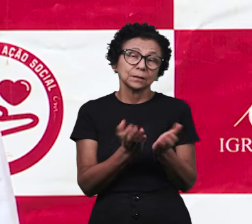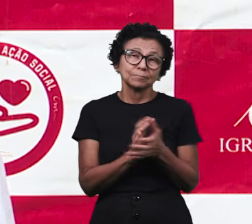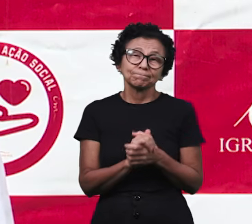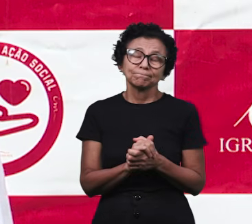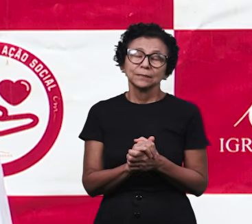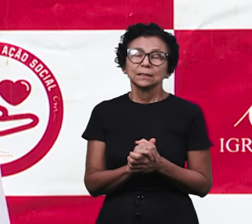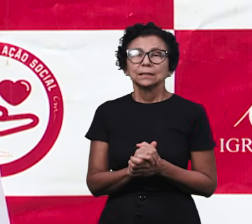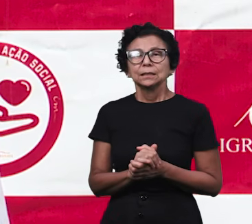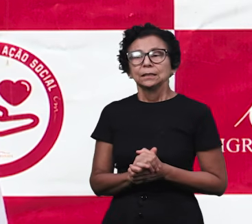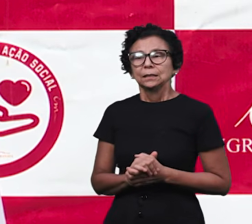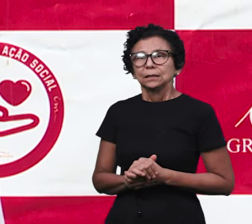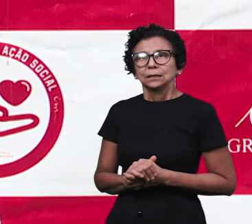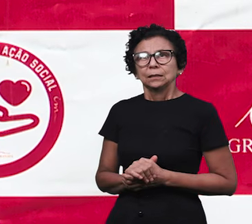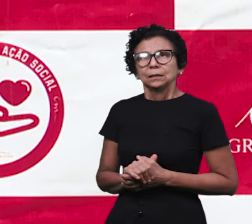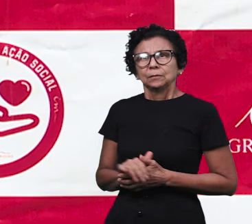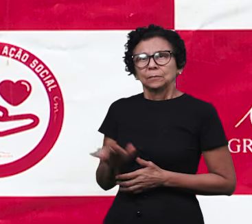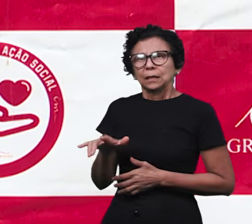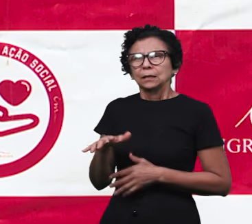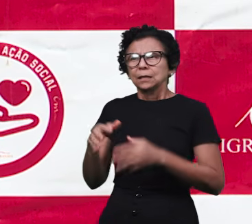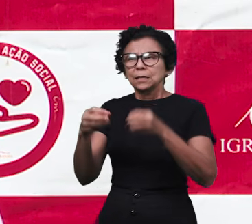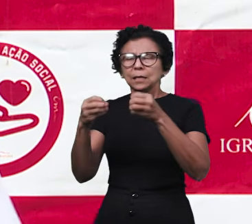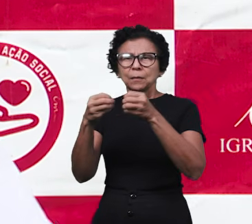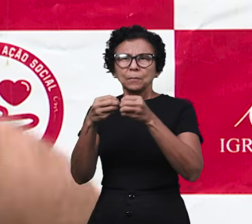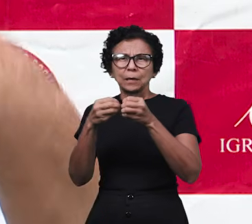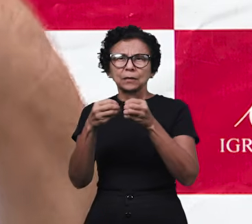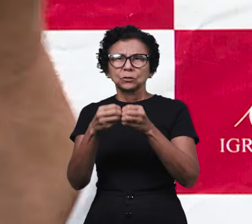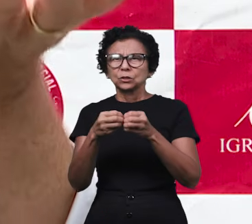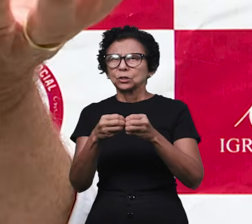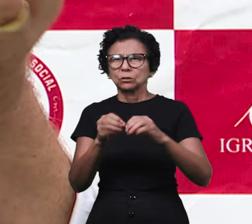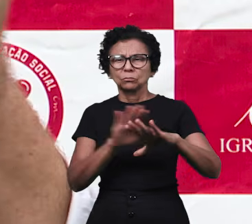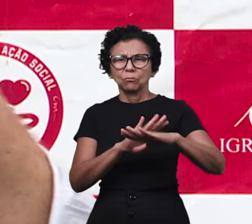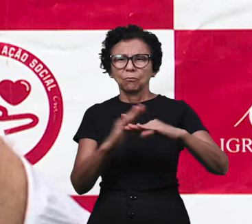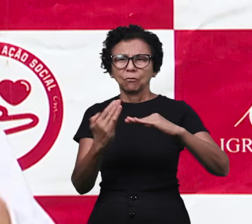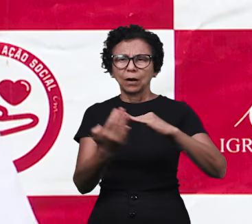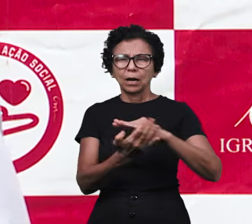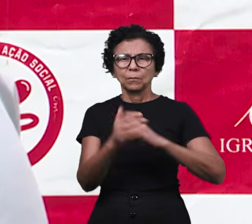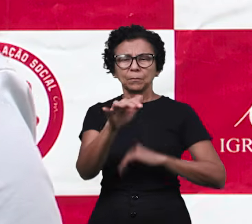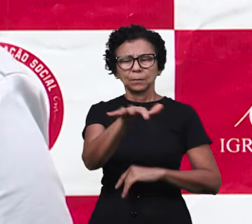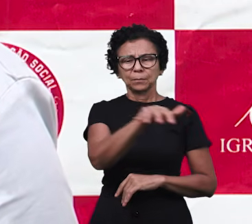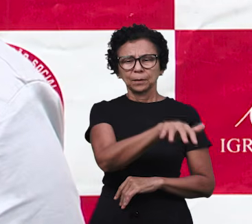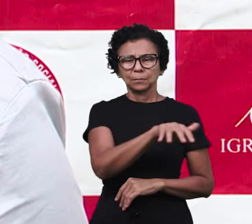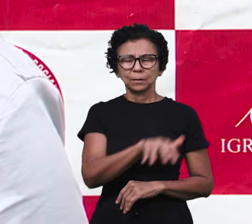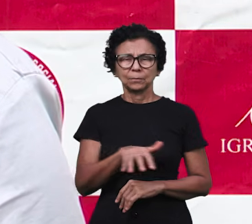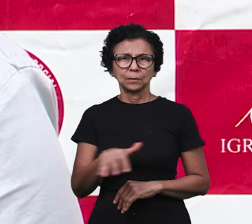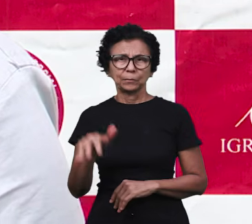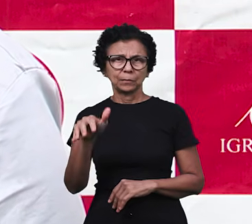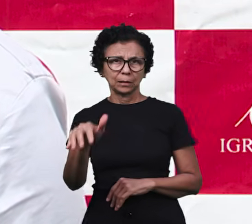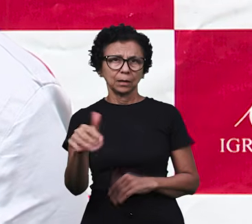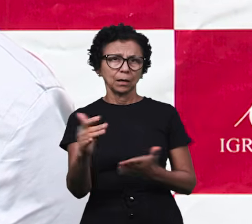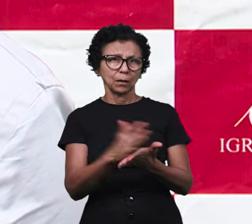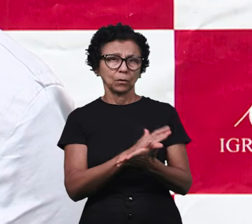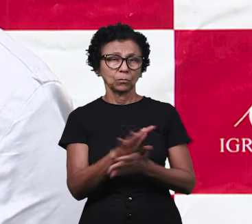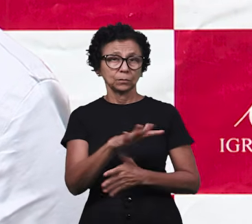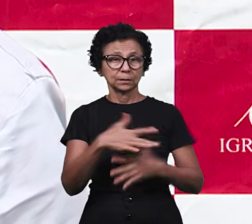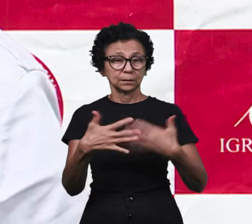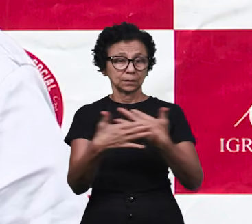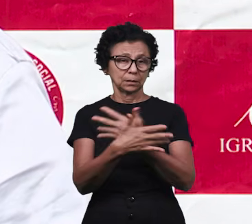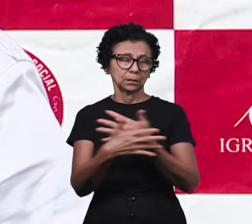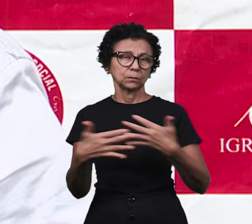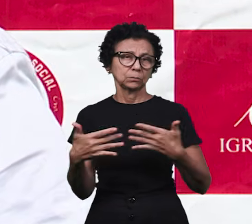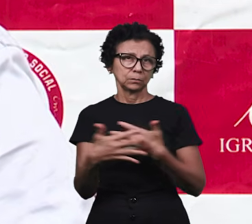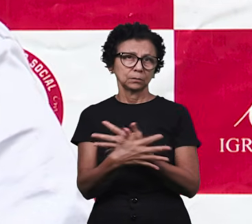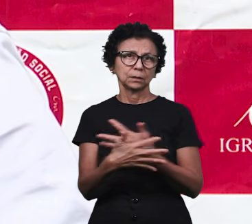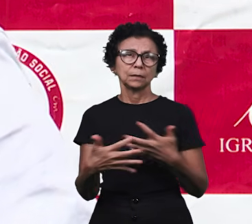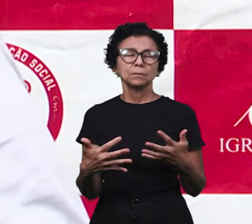mais carentes. Nós procuramos aqui nós estamos pertinho de Santo Antônio, pertinho aqui da Ilha do Príncipe e até algumas regiões